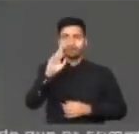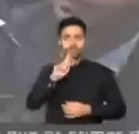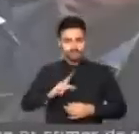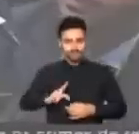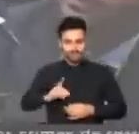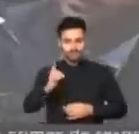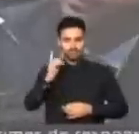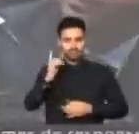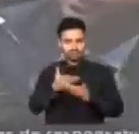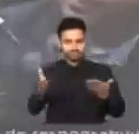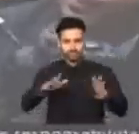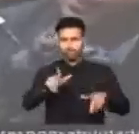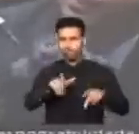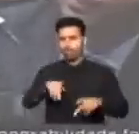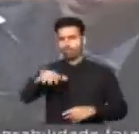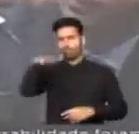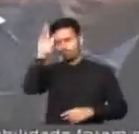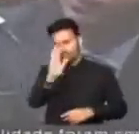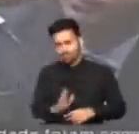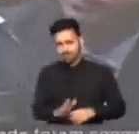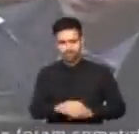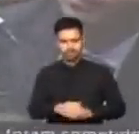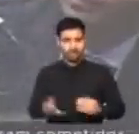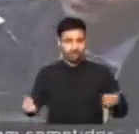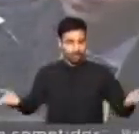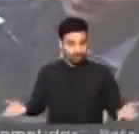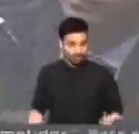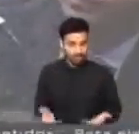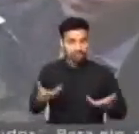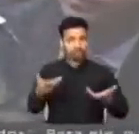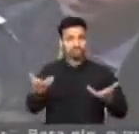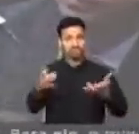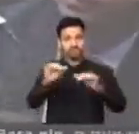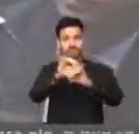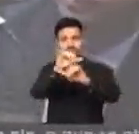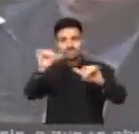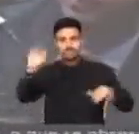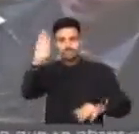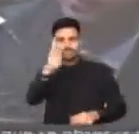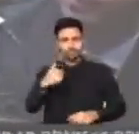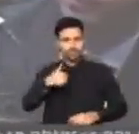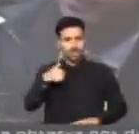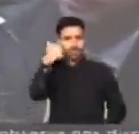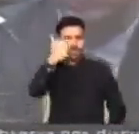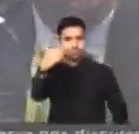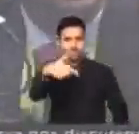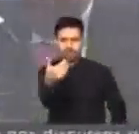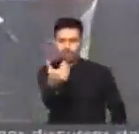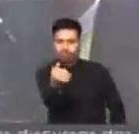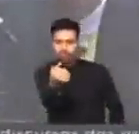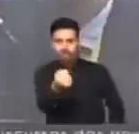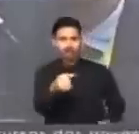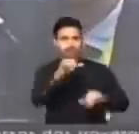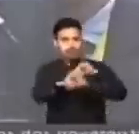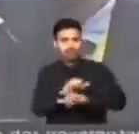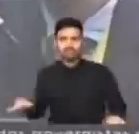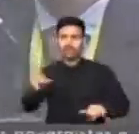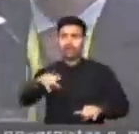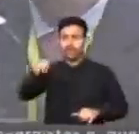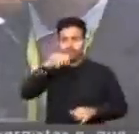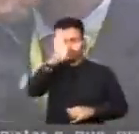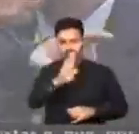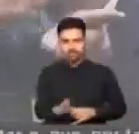brasileiro, neste instante, quero dizer para o Brasil que eu não sou covarde. Quero dizer para o Brasil